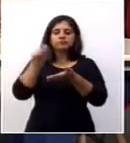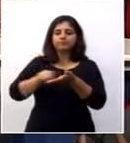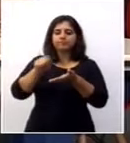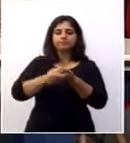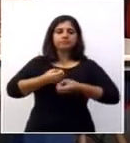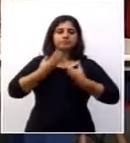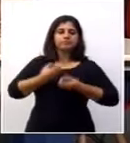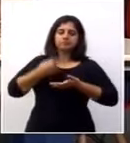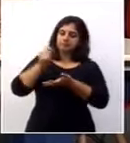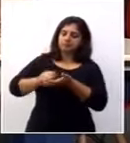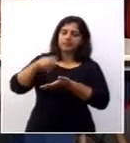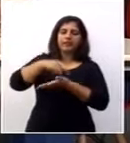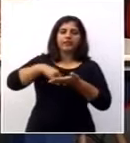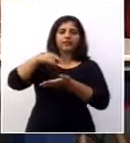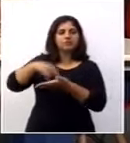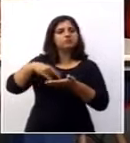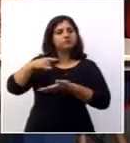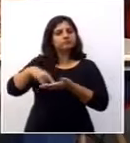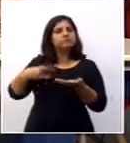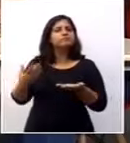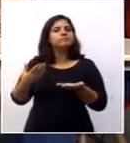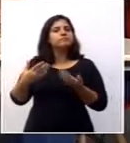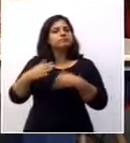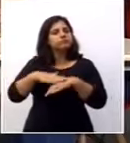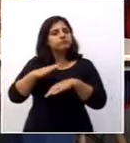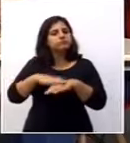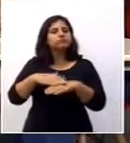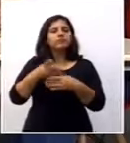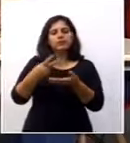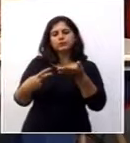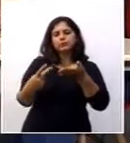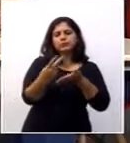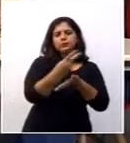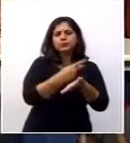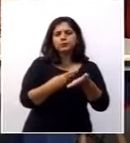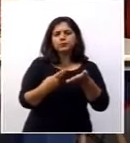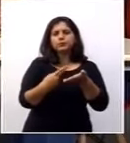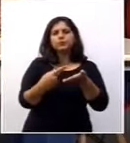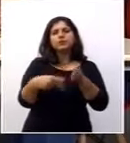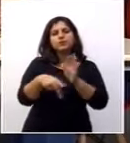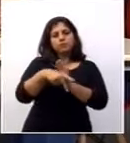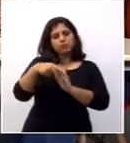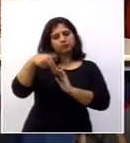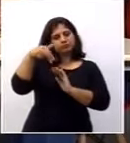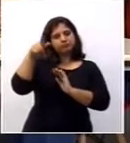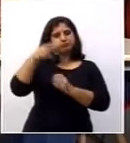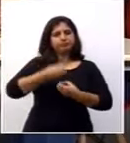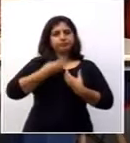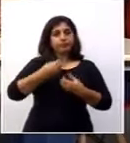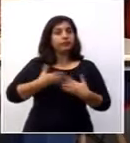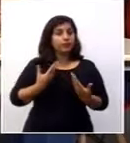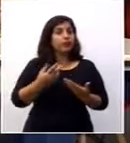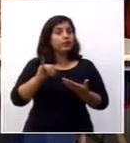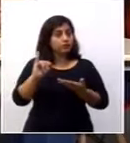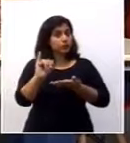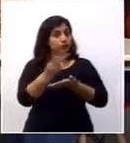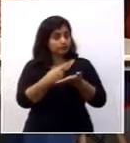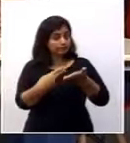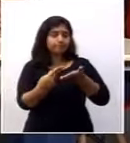também os seus textos e fazer os seus desenhos, né, representando a literatura de cordel. E dá para ilustrar